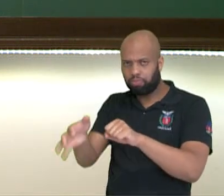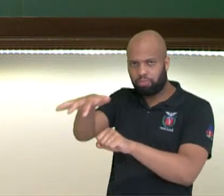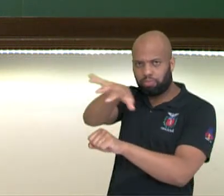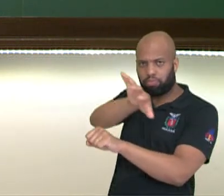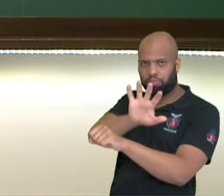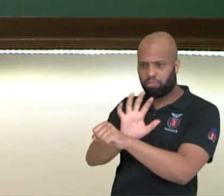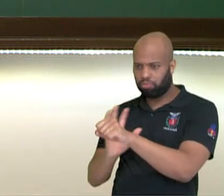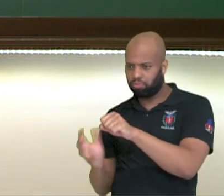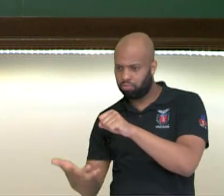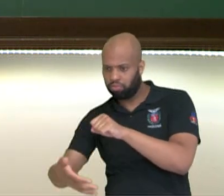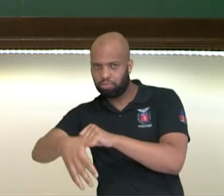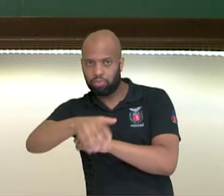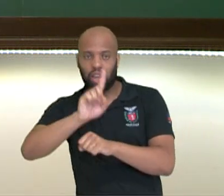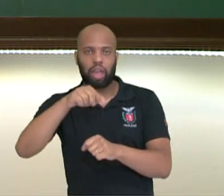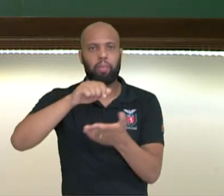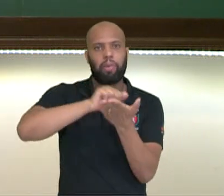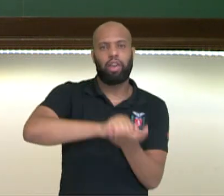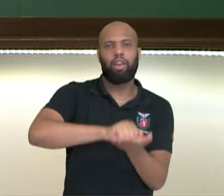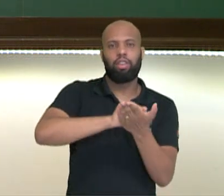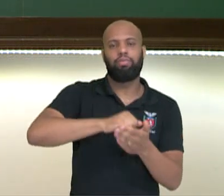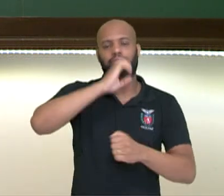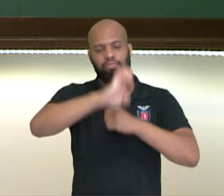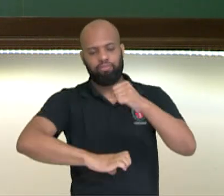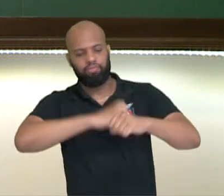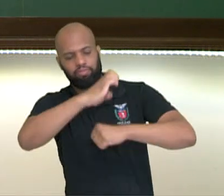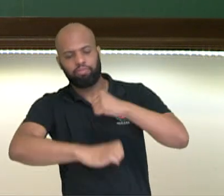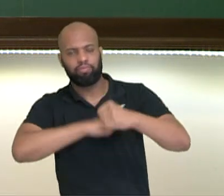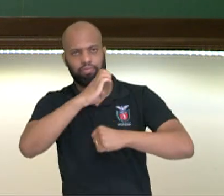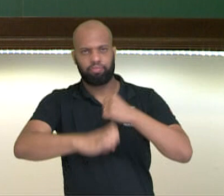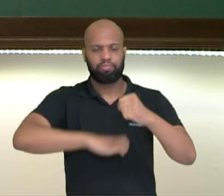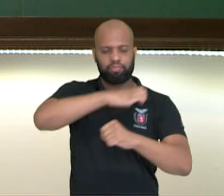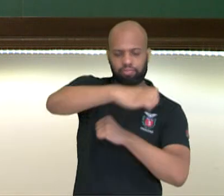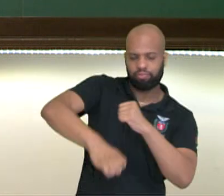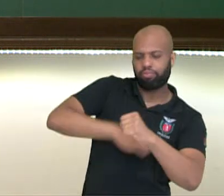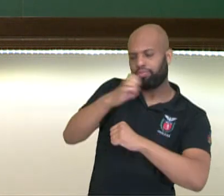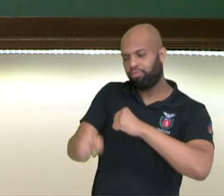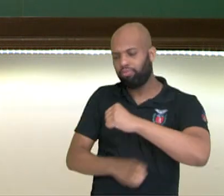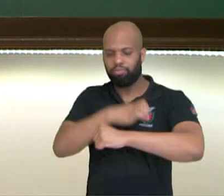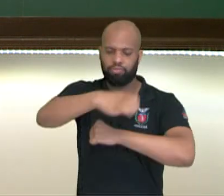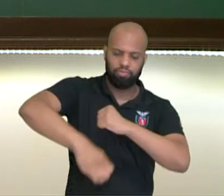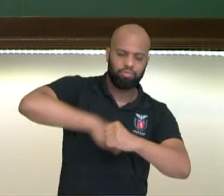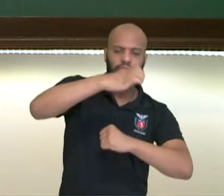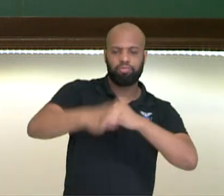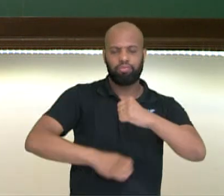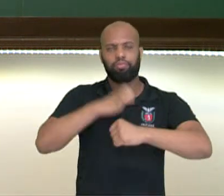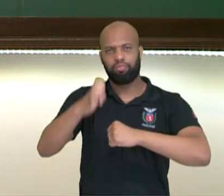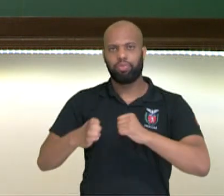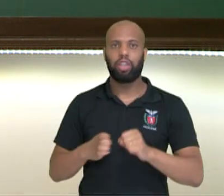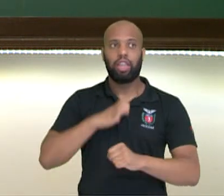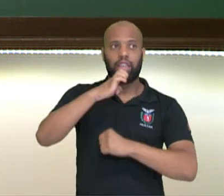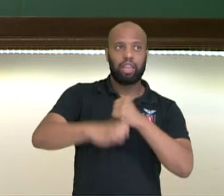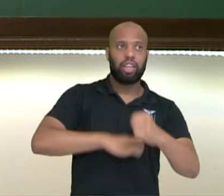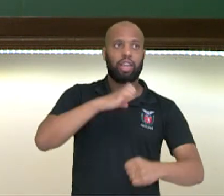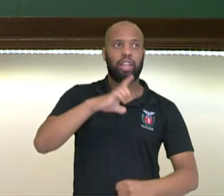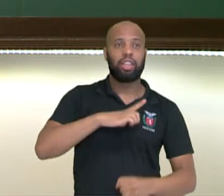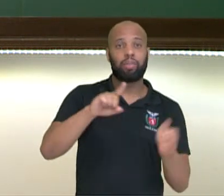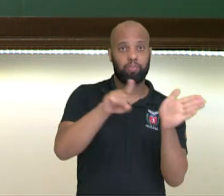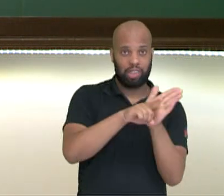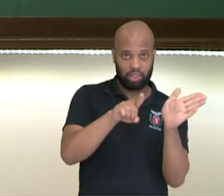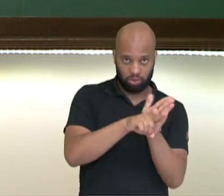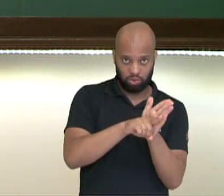significante, é a massa dos elétrons, que ficam orbitando ali o núcleo atômico. O elétron tem carga elétrica